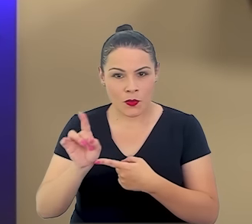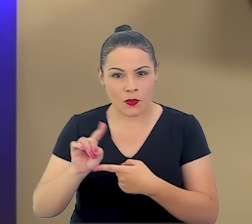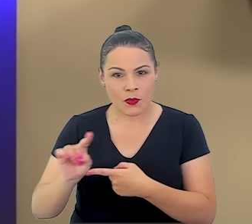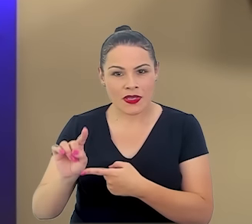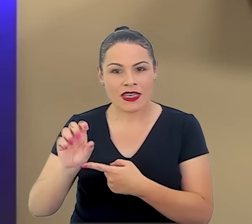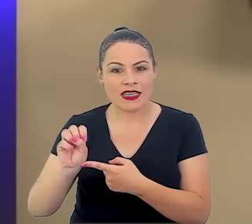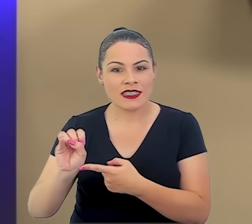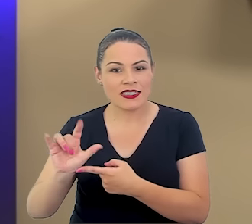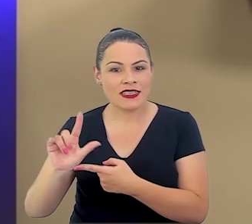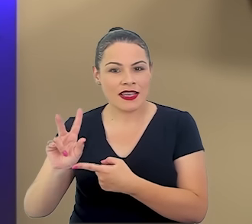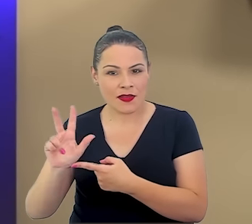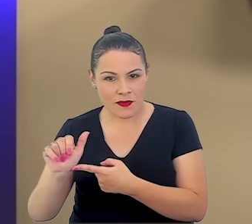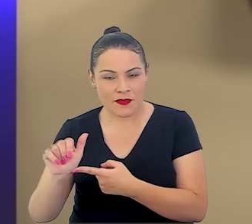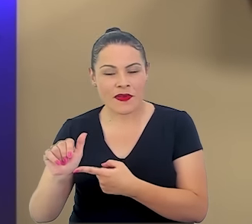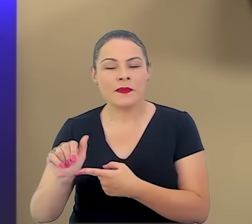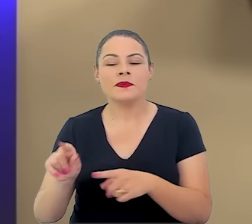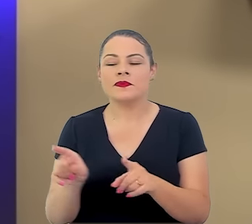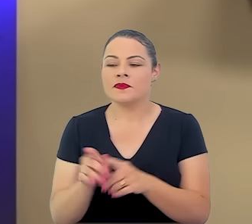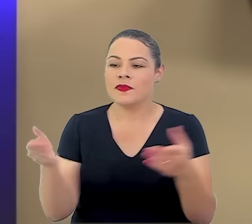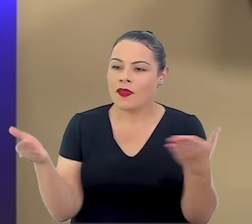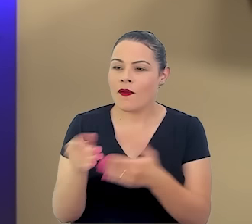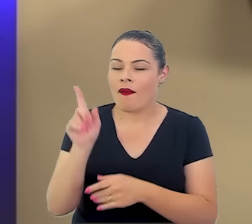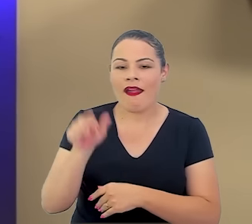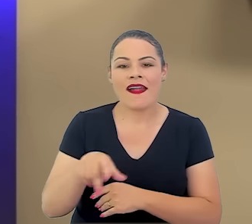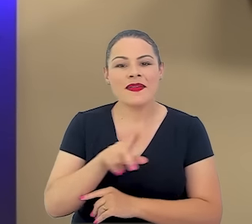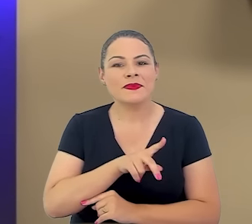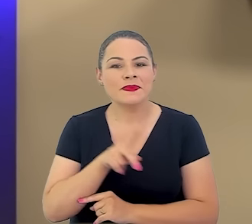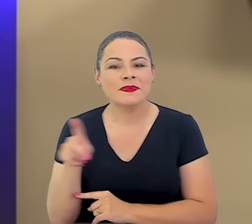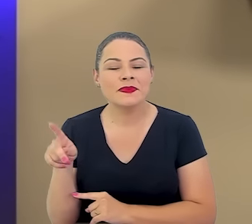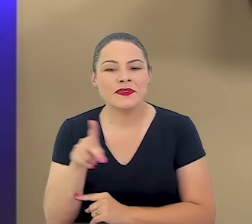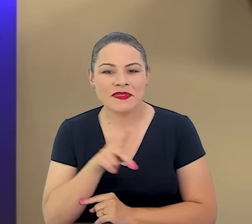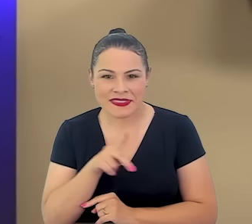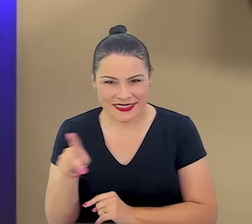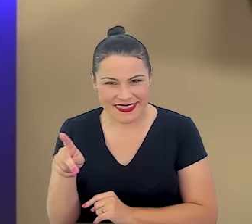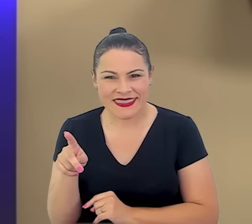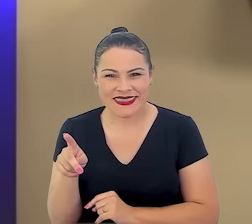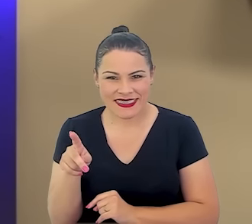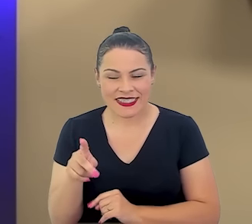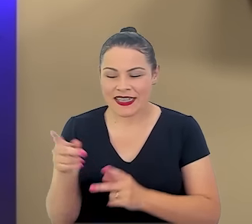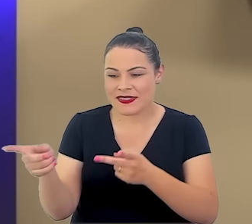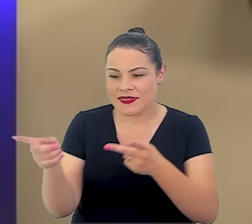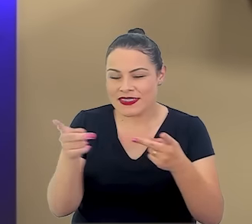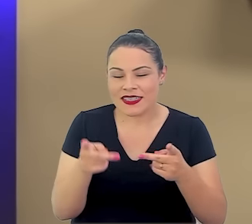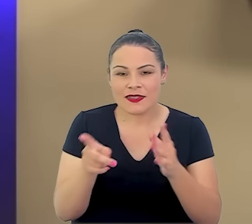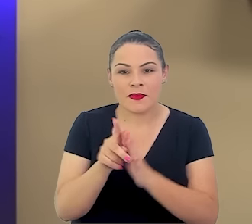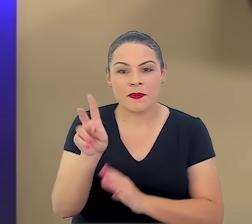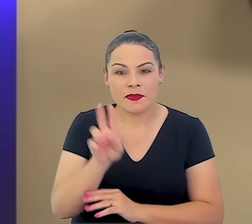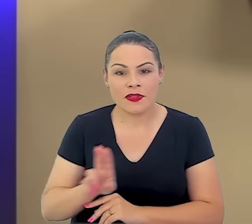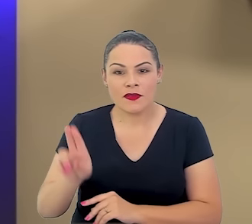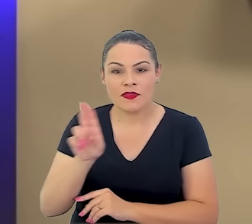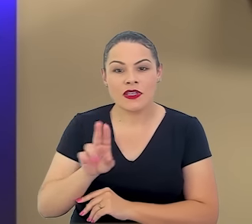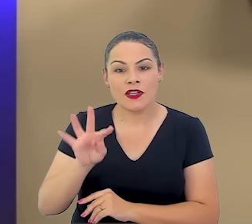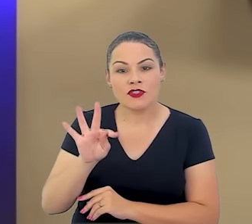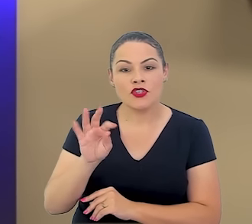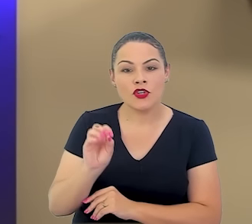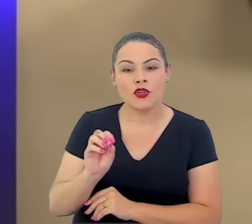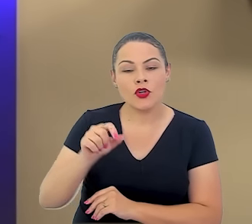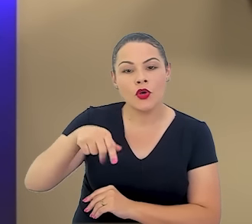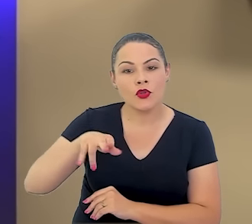Pereira da Silva que eh hoje é professor eh visitante da Universidade de